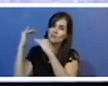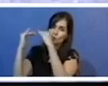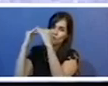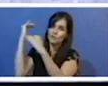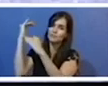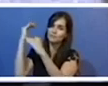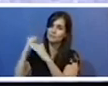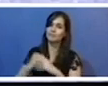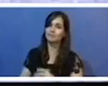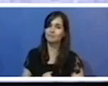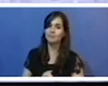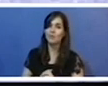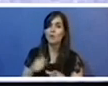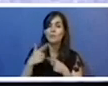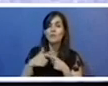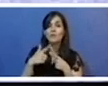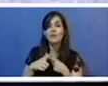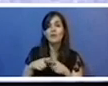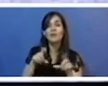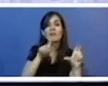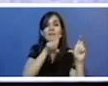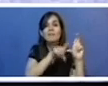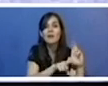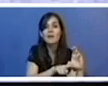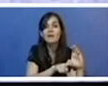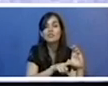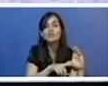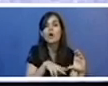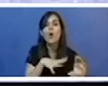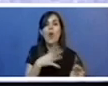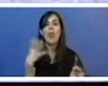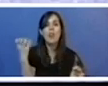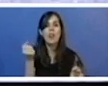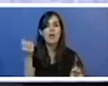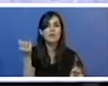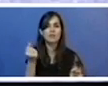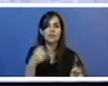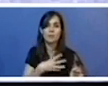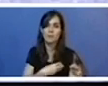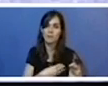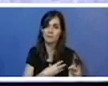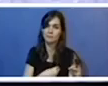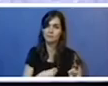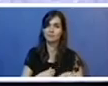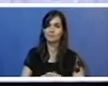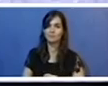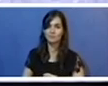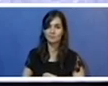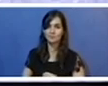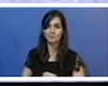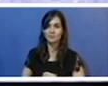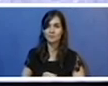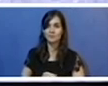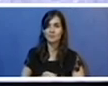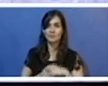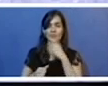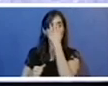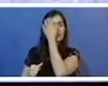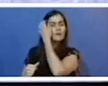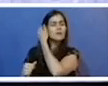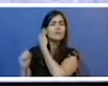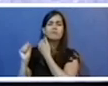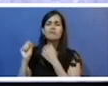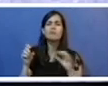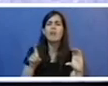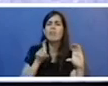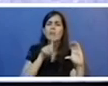crescimento e desenvolvimento, já que ele depende do leite da mama. Então, nesse caso, a dependência do filhote com